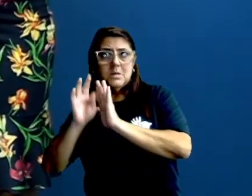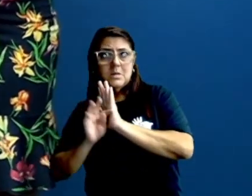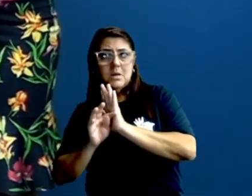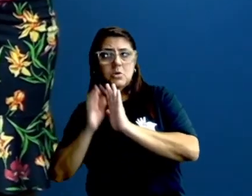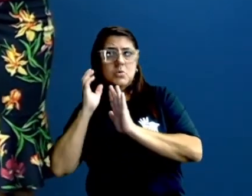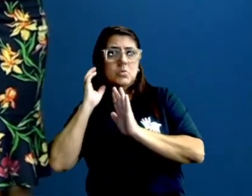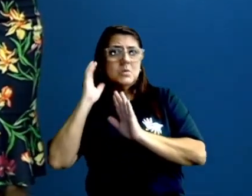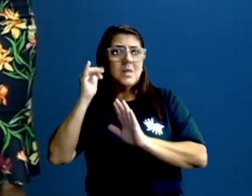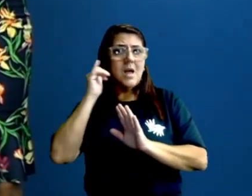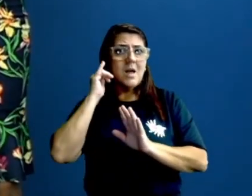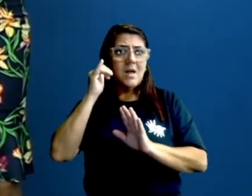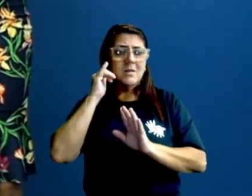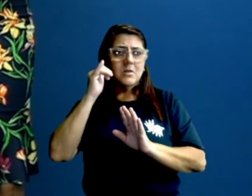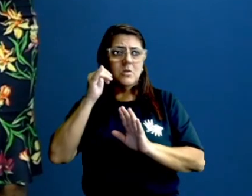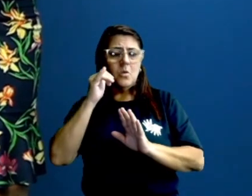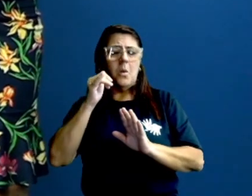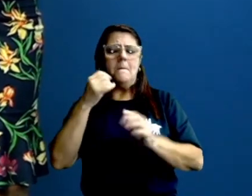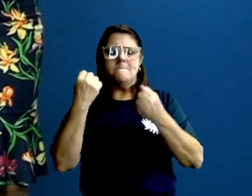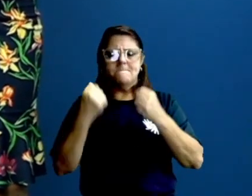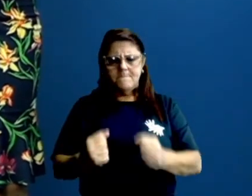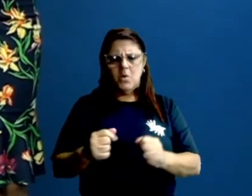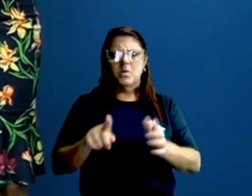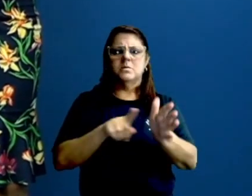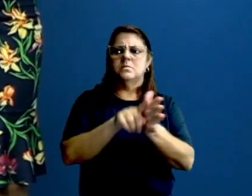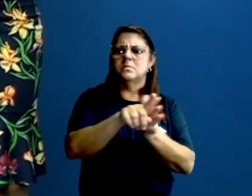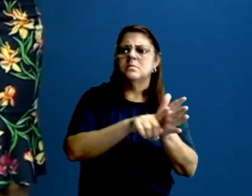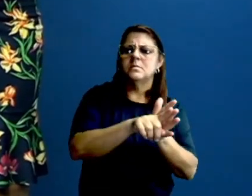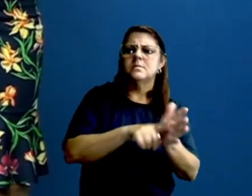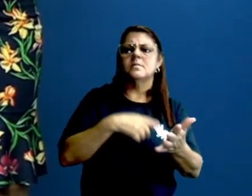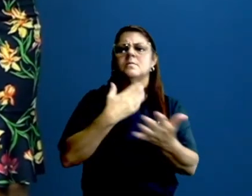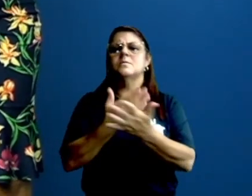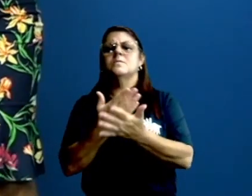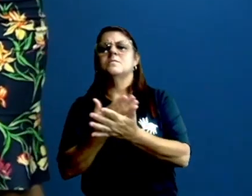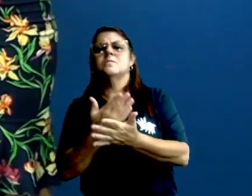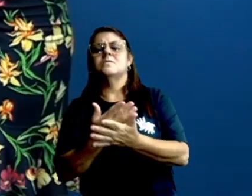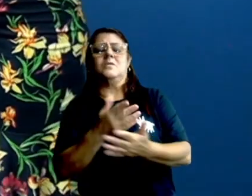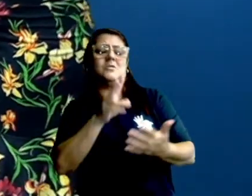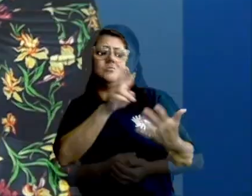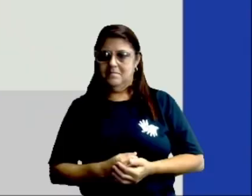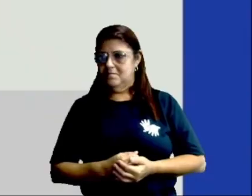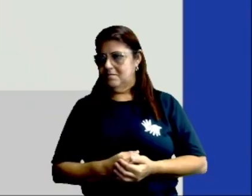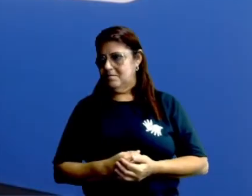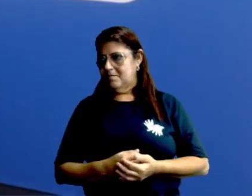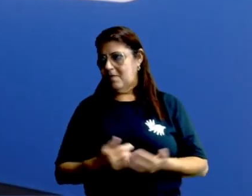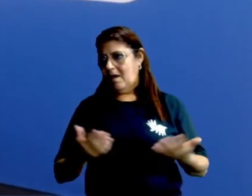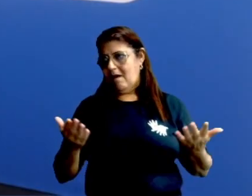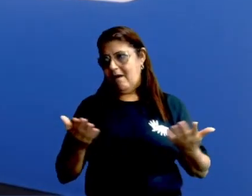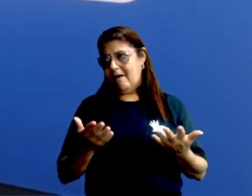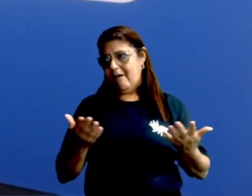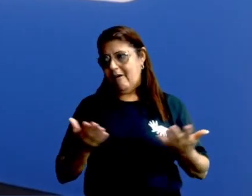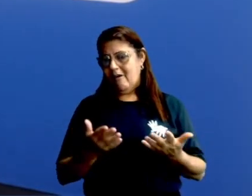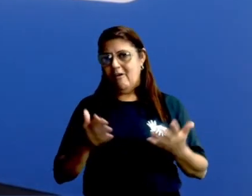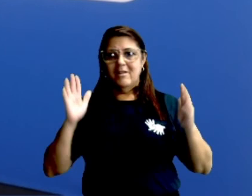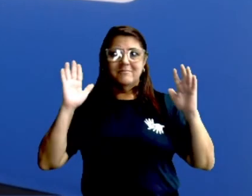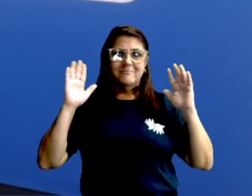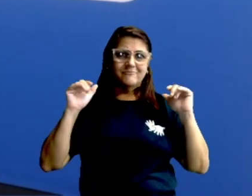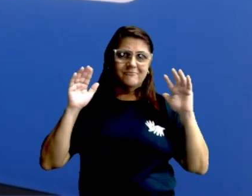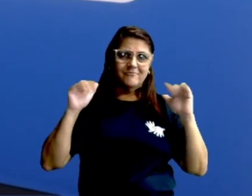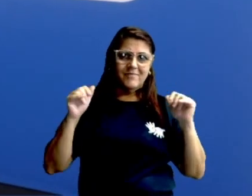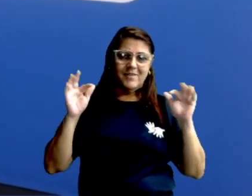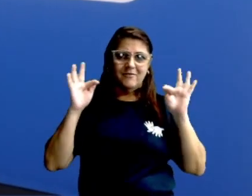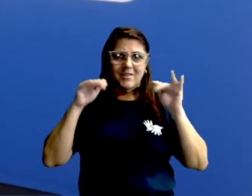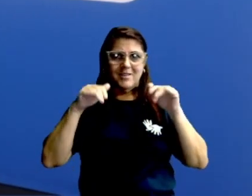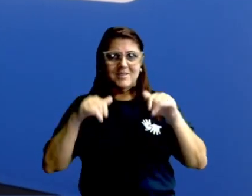tipos de narrador, vocês podem realizar mais pesquisas e continuem estudando e lendo, tá certo? Assim, finalizamos a aula de